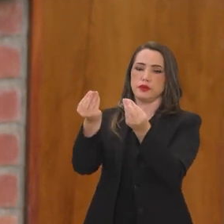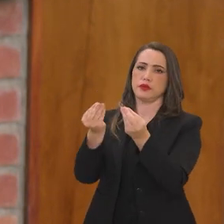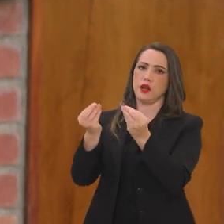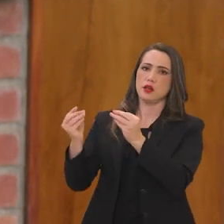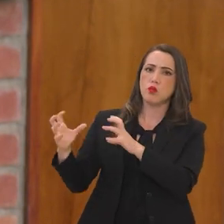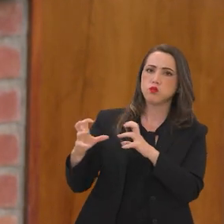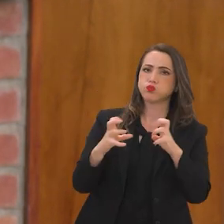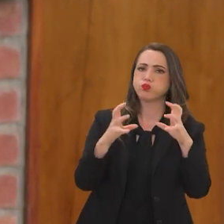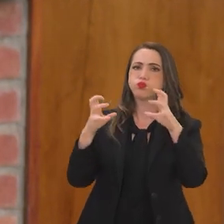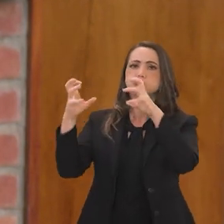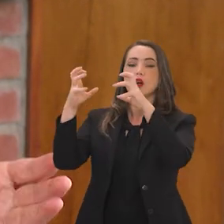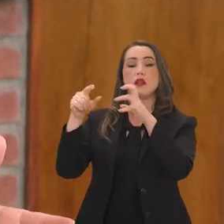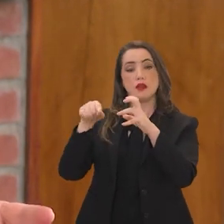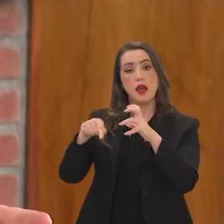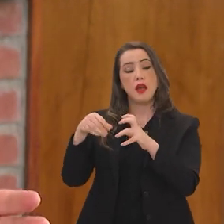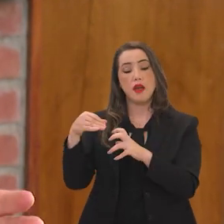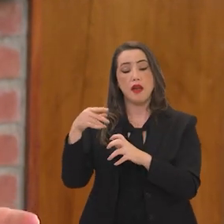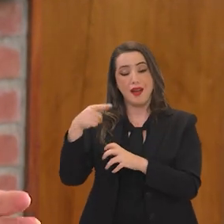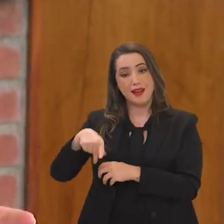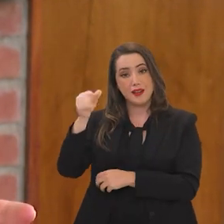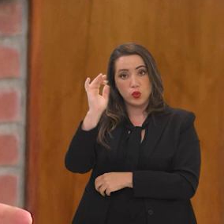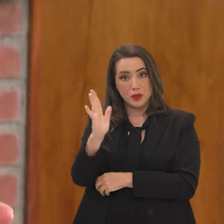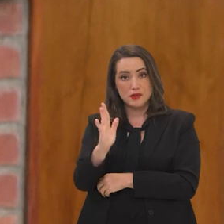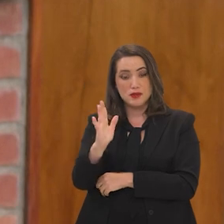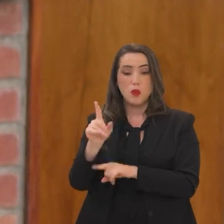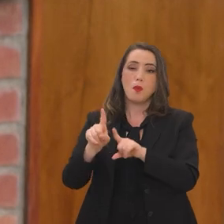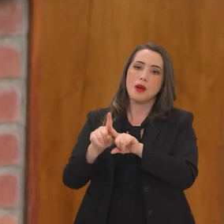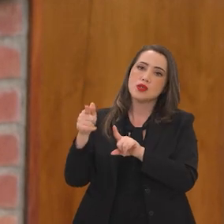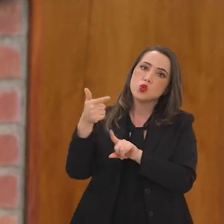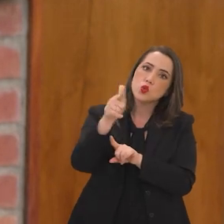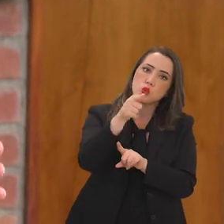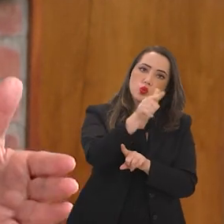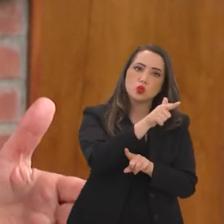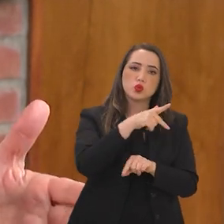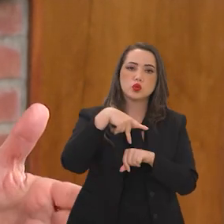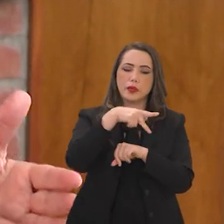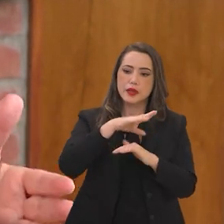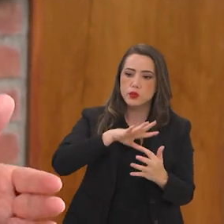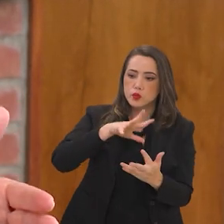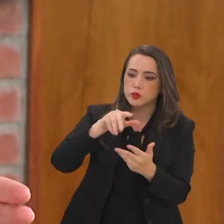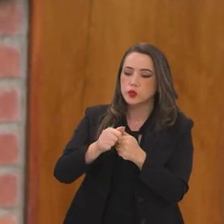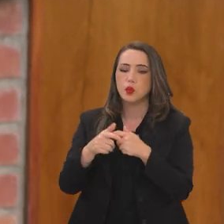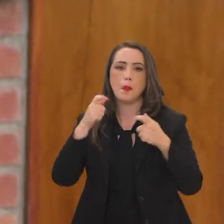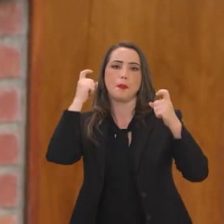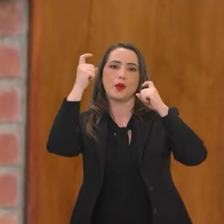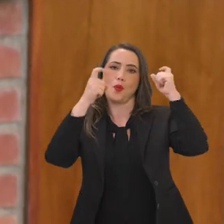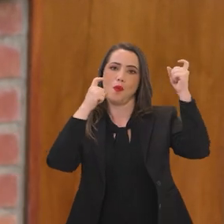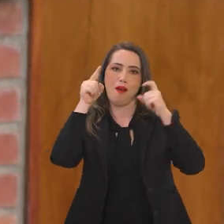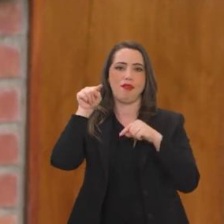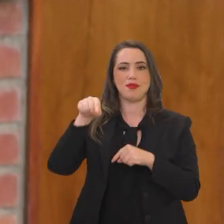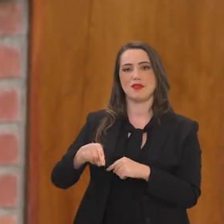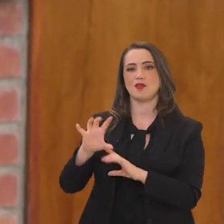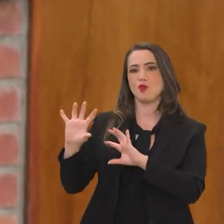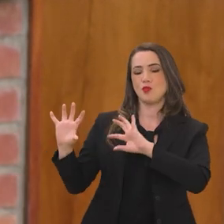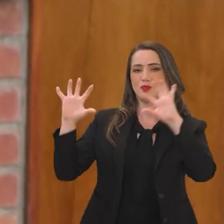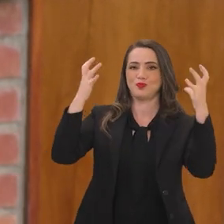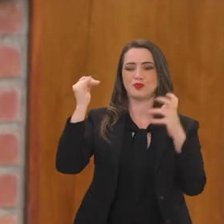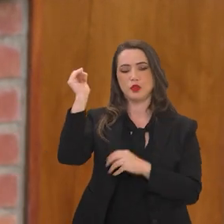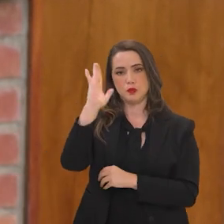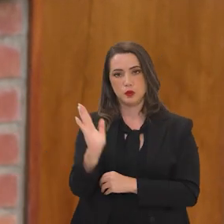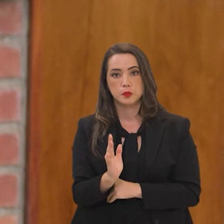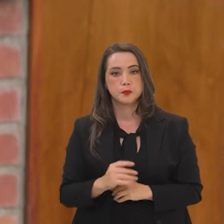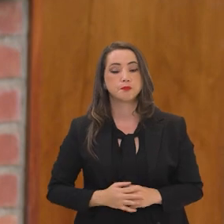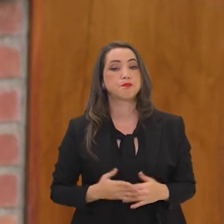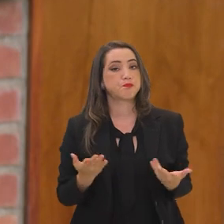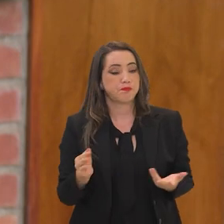isso tem um impacto no Brasil mas tem um impacto Global também e é por isso que todos os países hoje se preocupam com a situação Ambiental do Brasil mas quando a gente